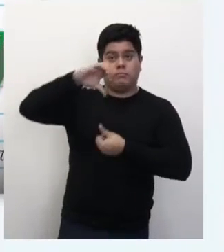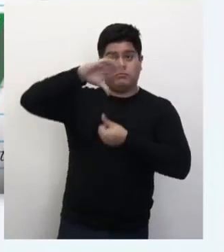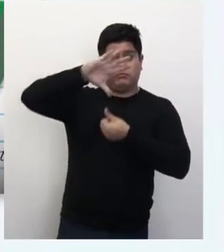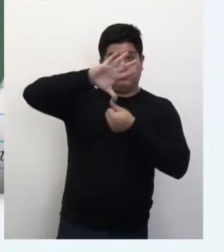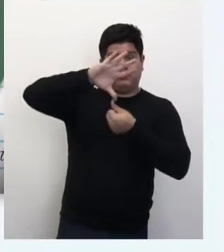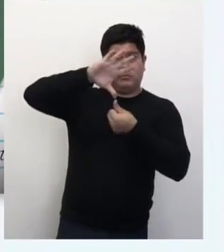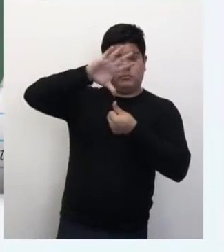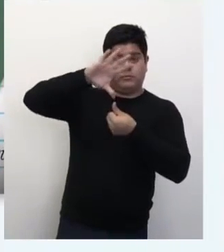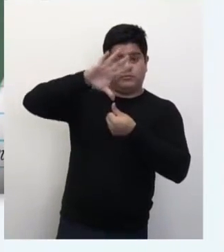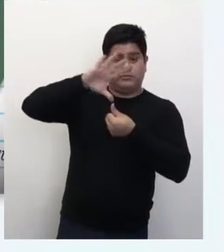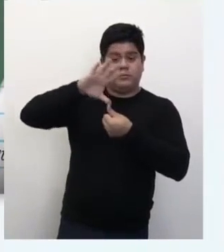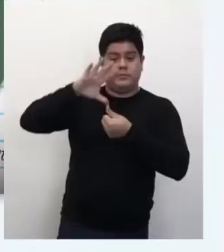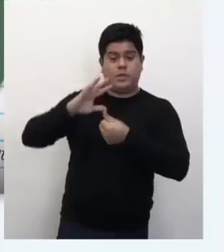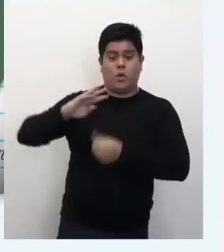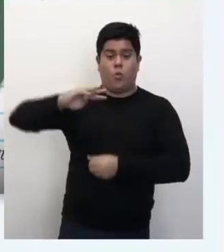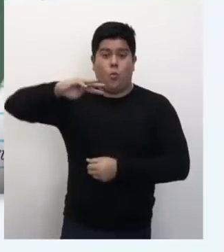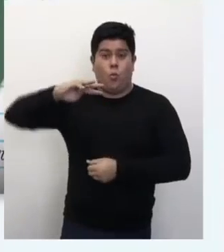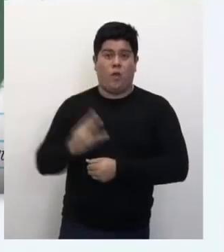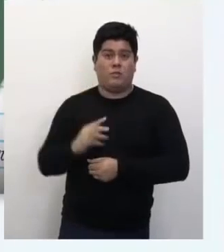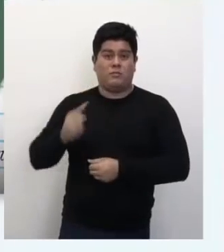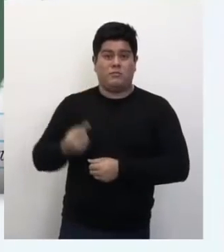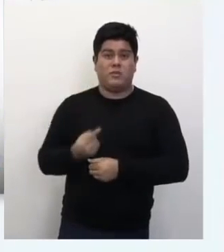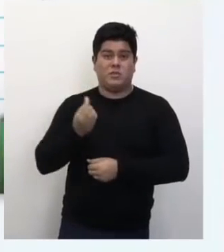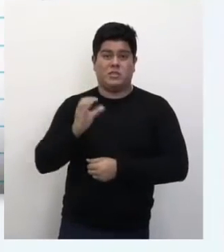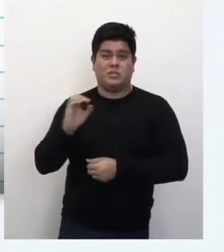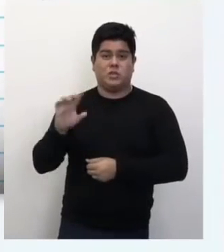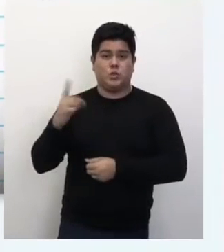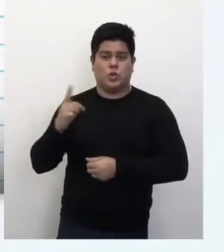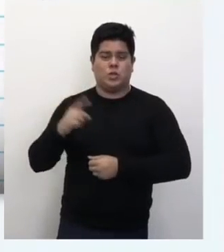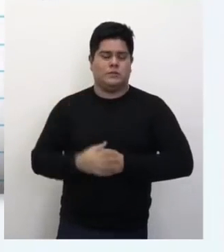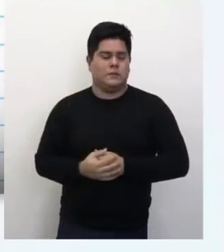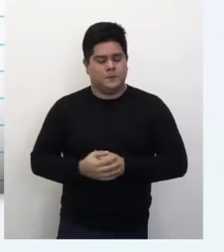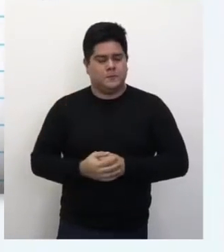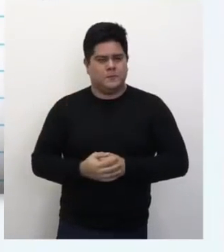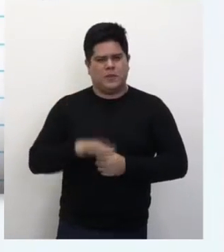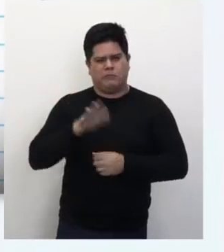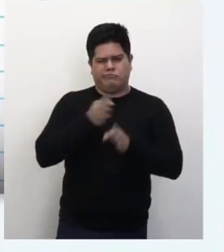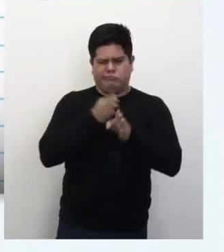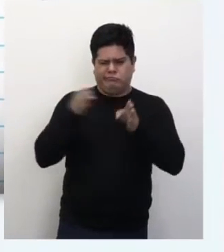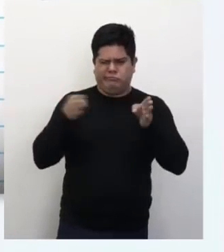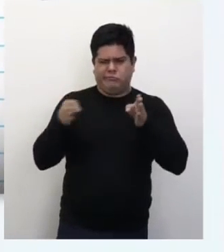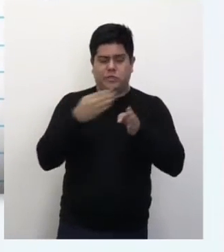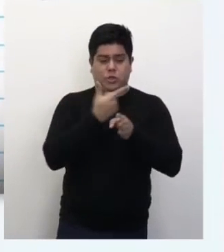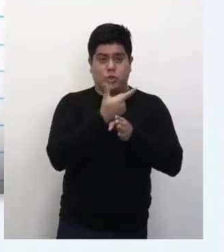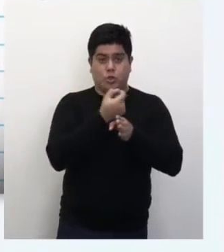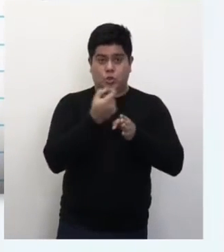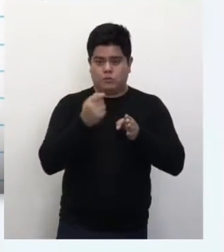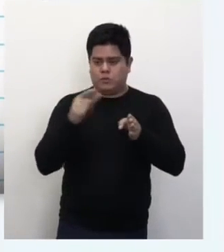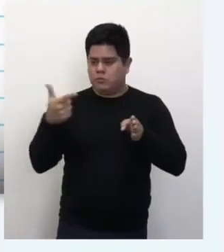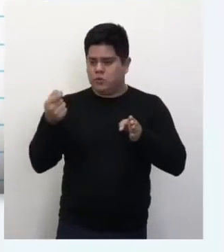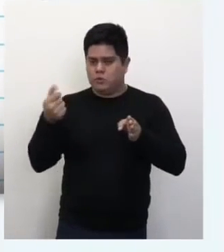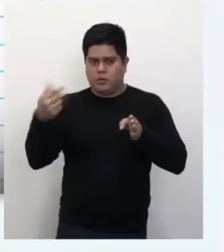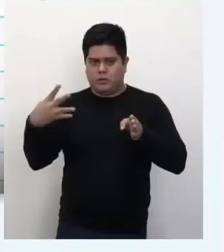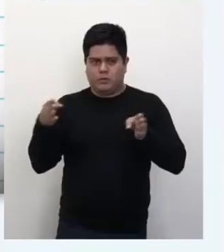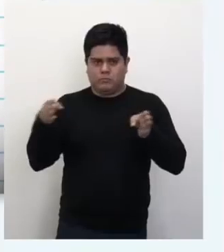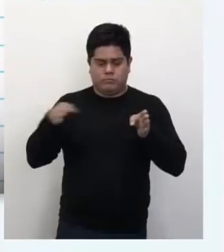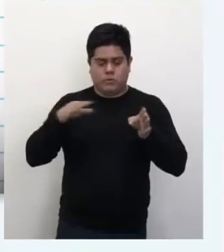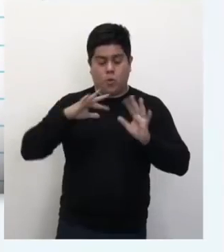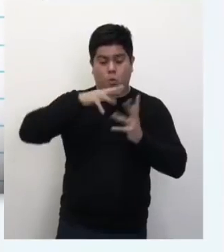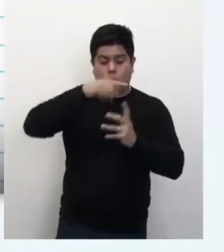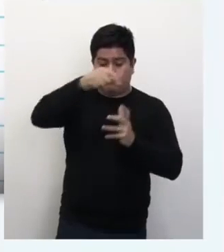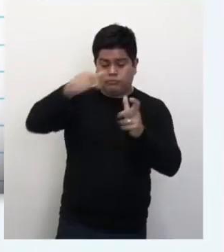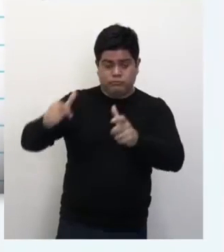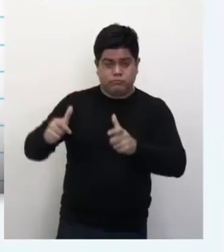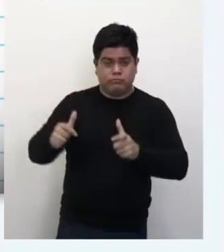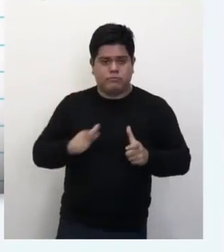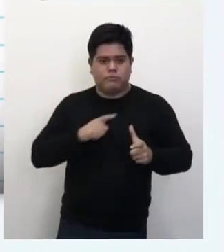valor passava de $4.600. Entre 2000 e 2014, em quase todas as regiões do mundo, as indústrias diminuíram